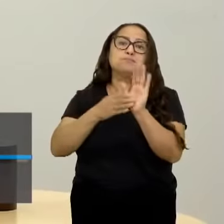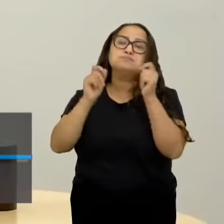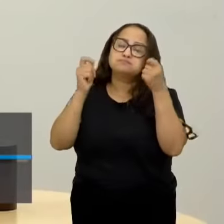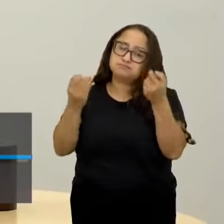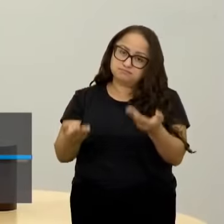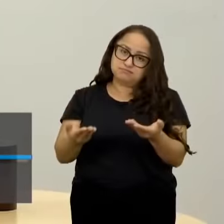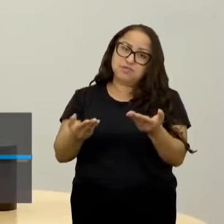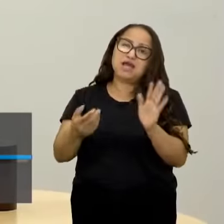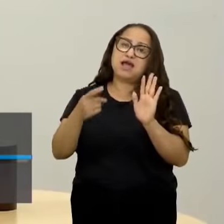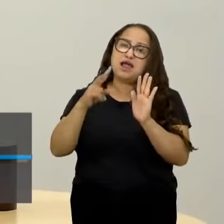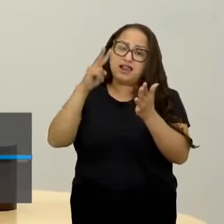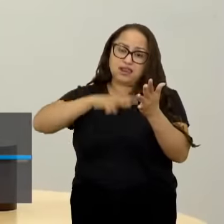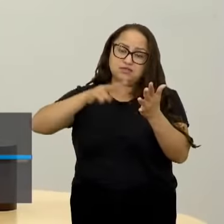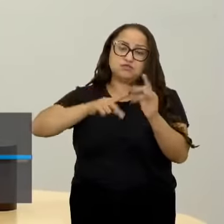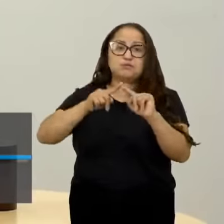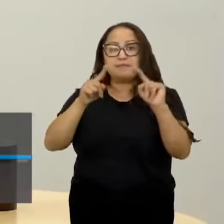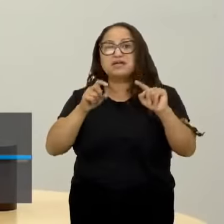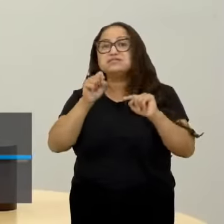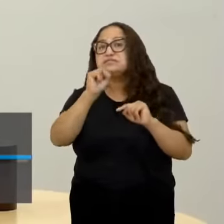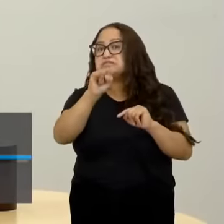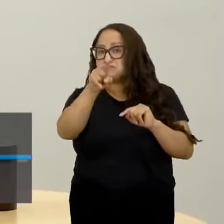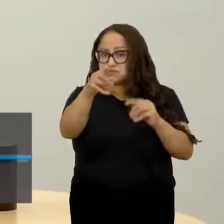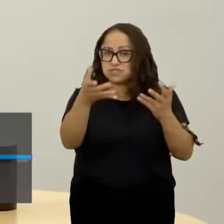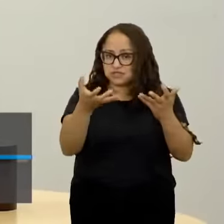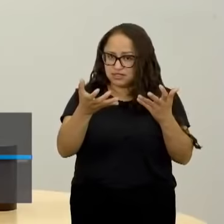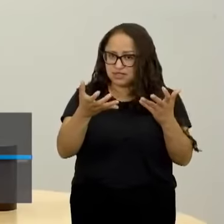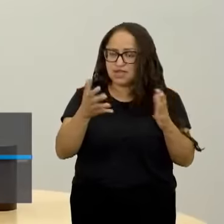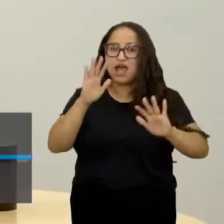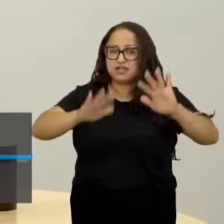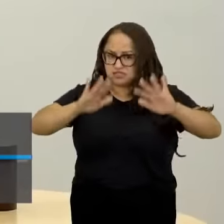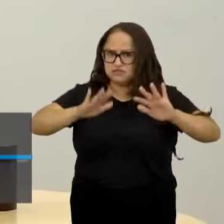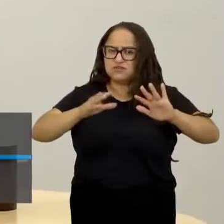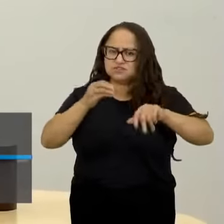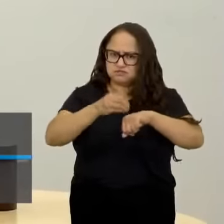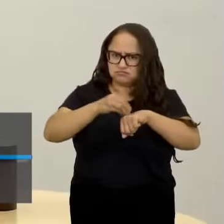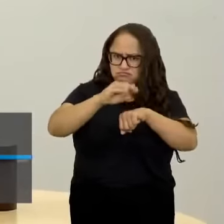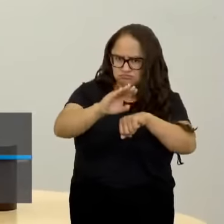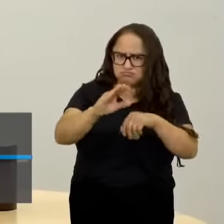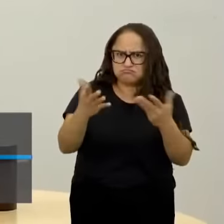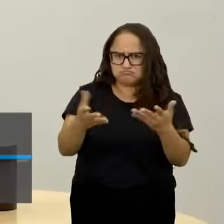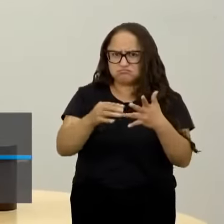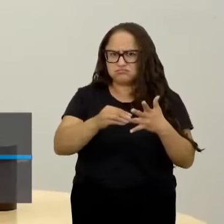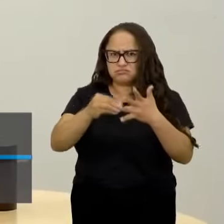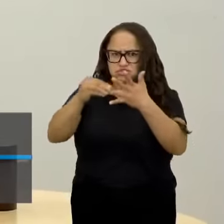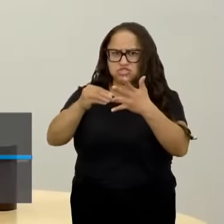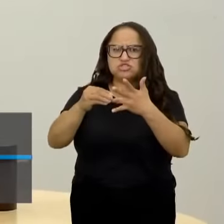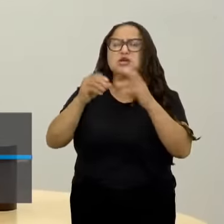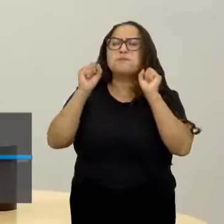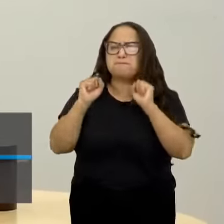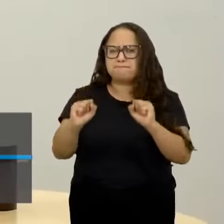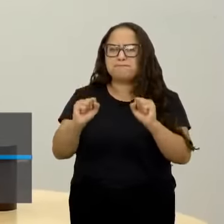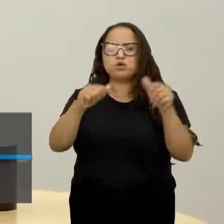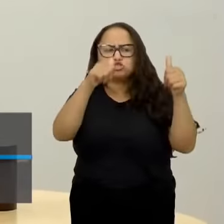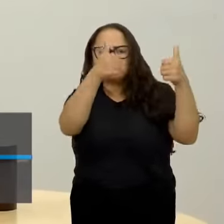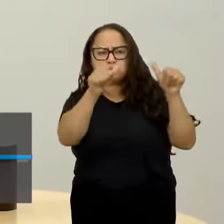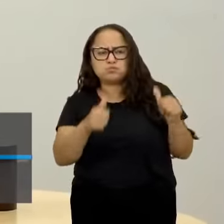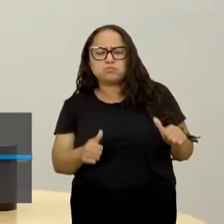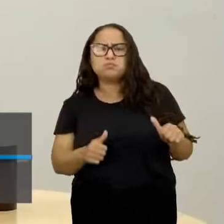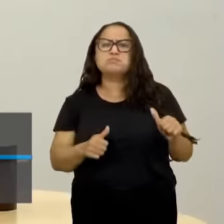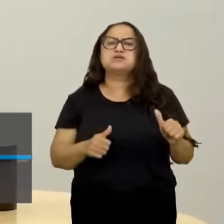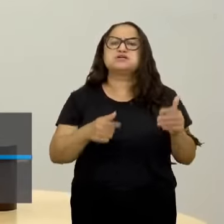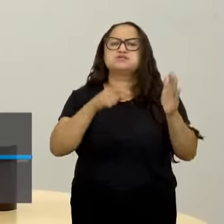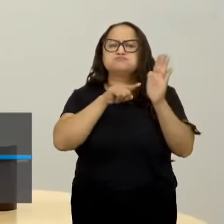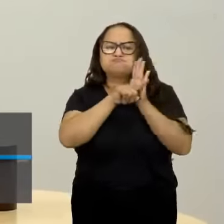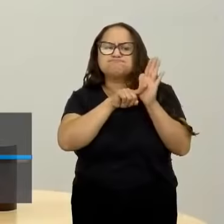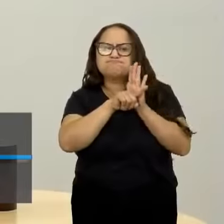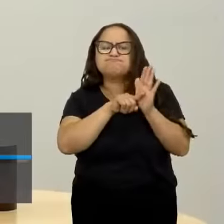não indico a leitura não sei que você queira tava lá mas normalmente as pessoas indicam né só que fazem análise é mesmo indicando ela pode fazer uma análise crítica é